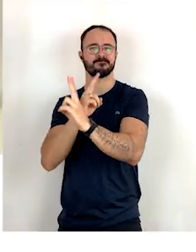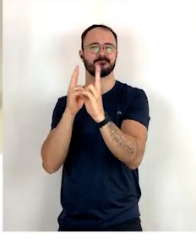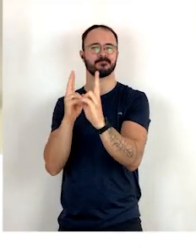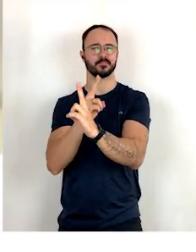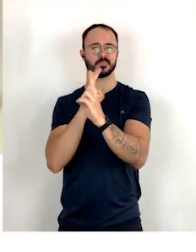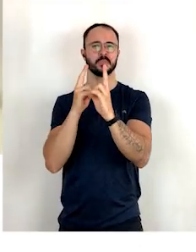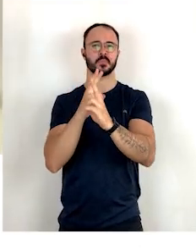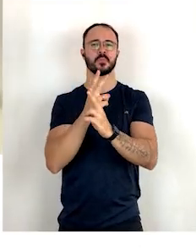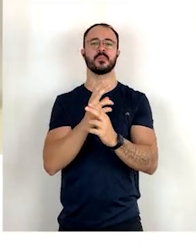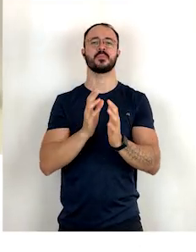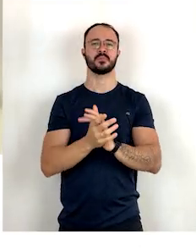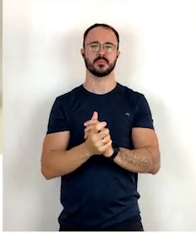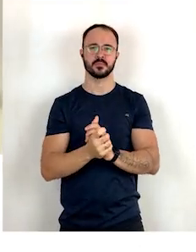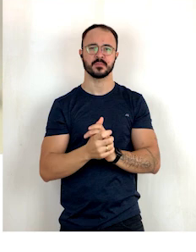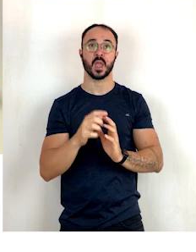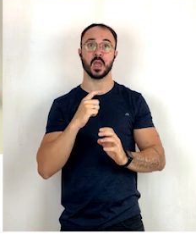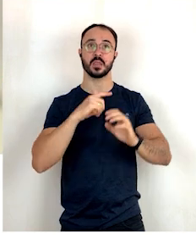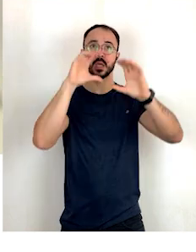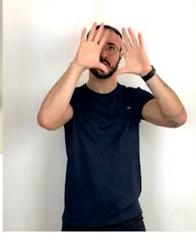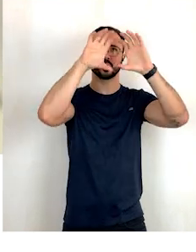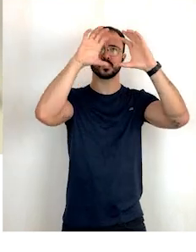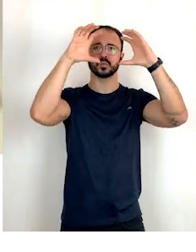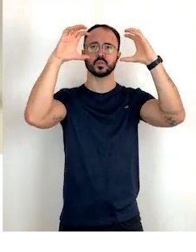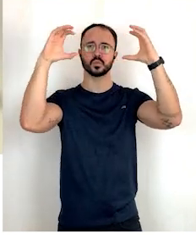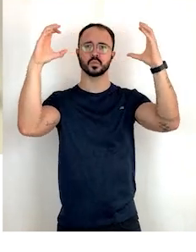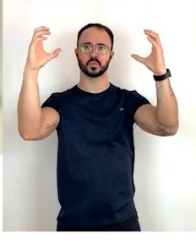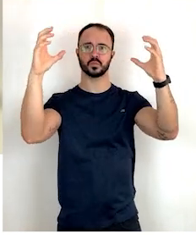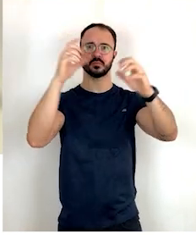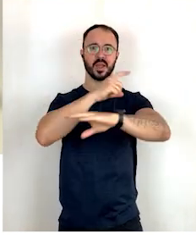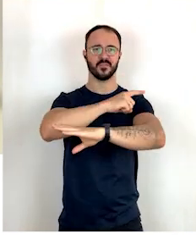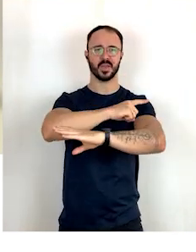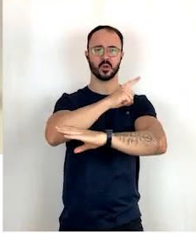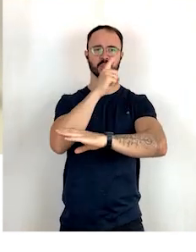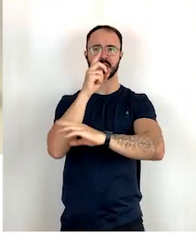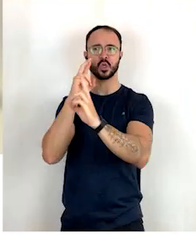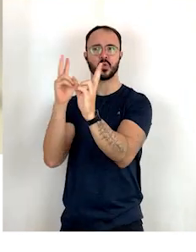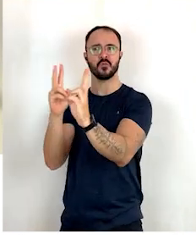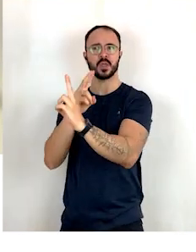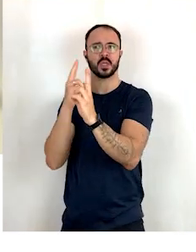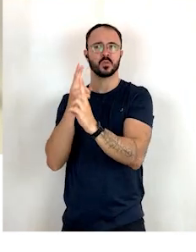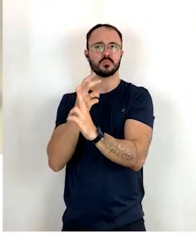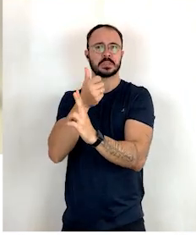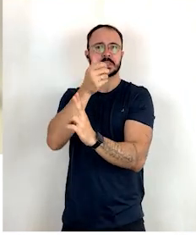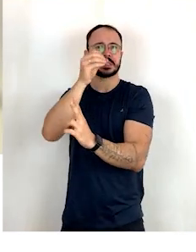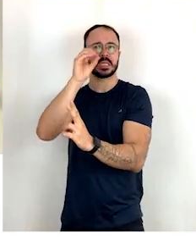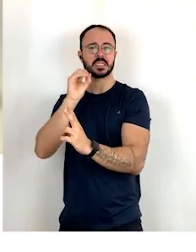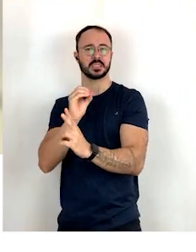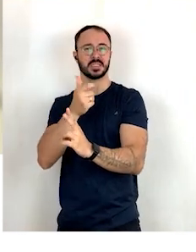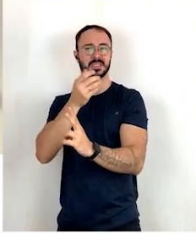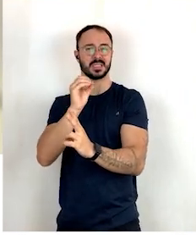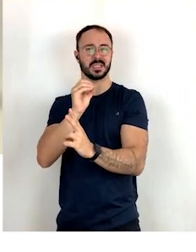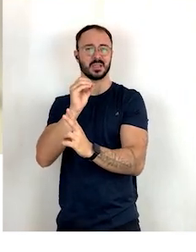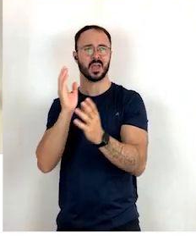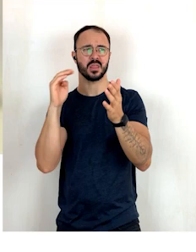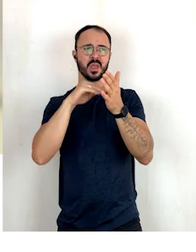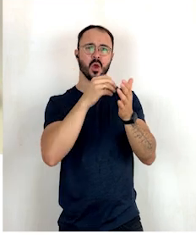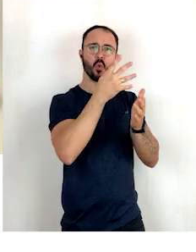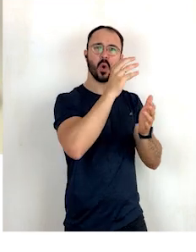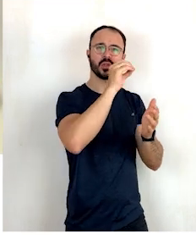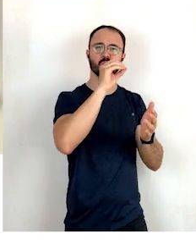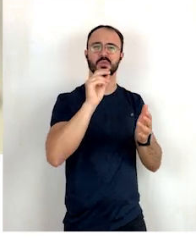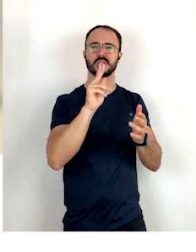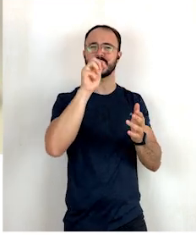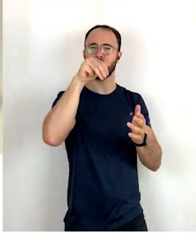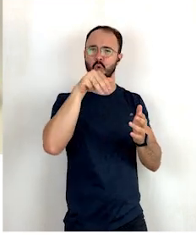uma nuvem de detritos e um aumento da velocidade do vento, de 160 a 400 km por hora. Nós temos